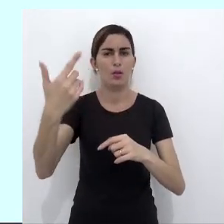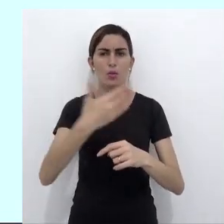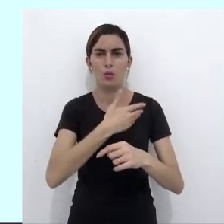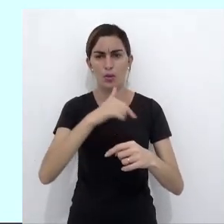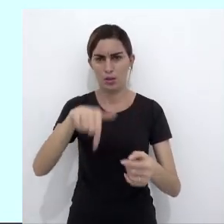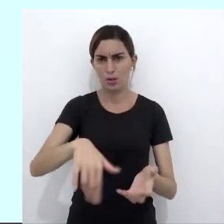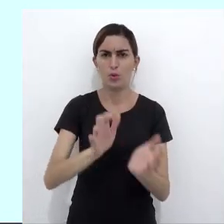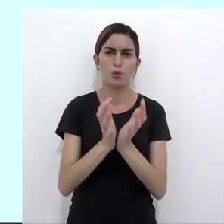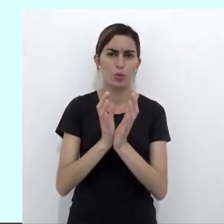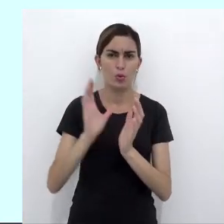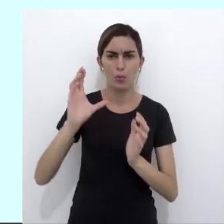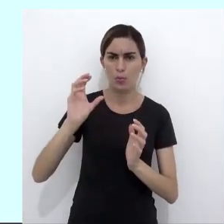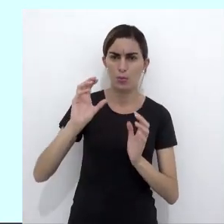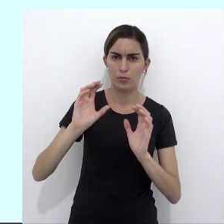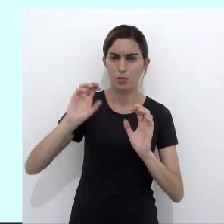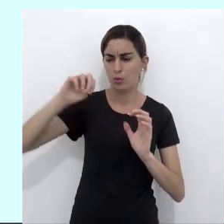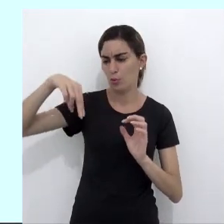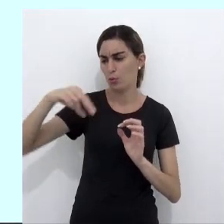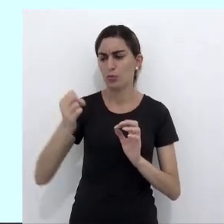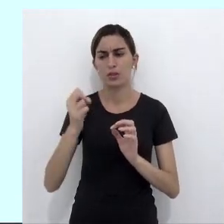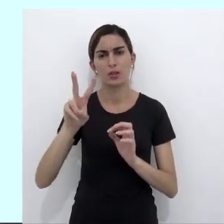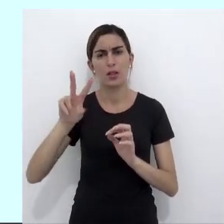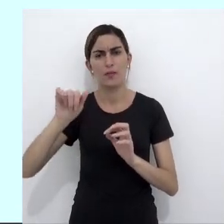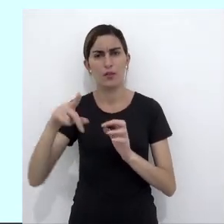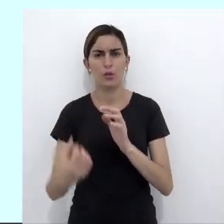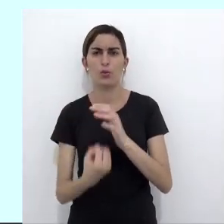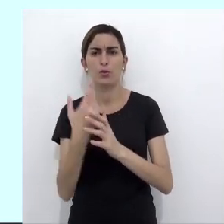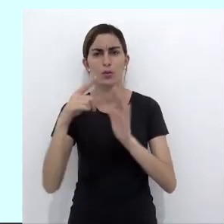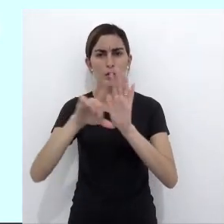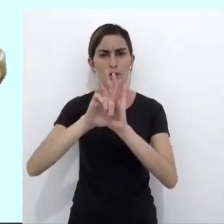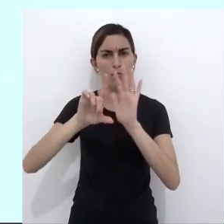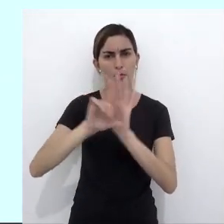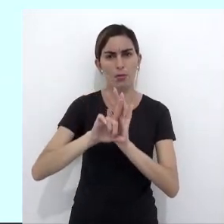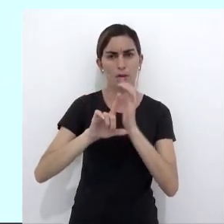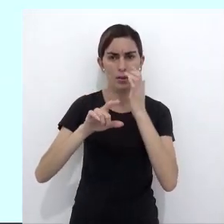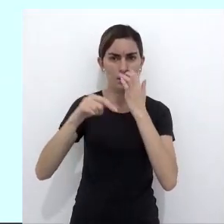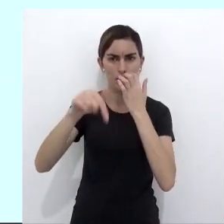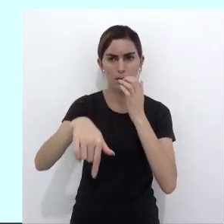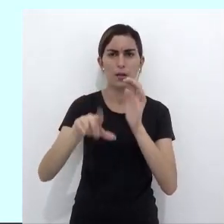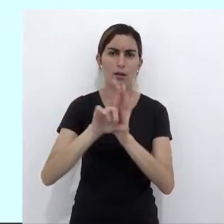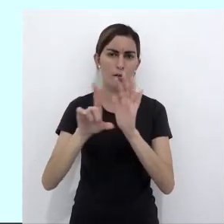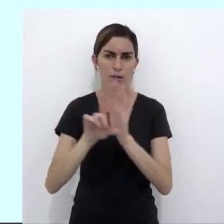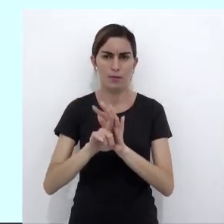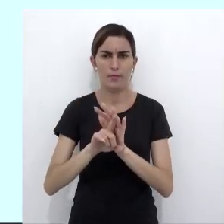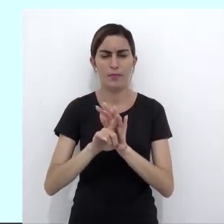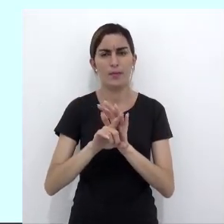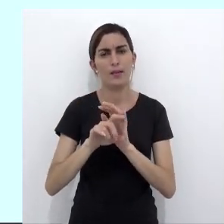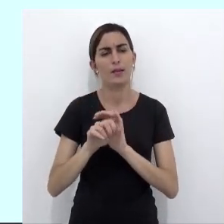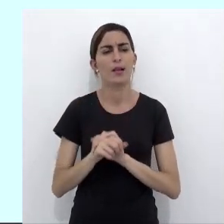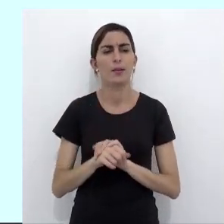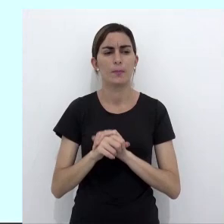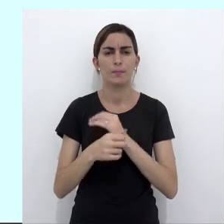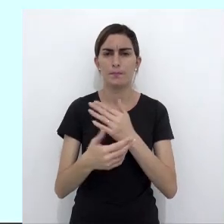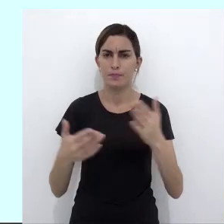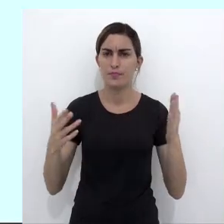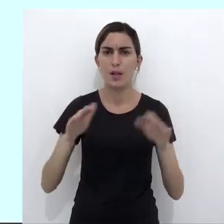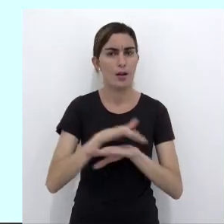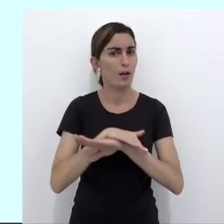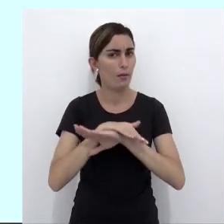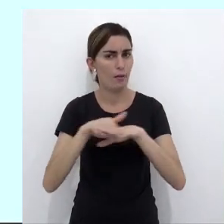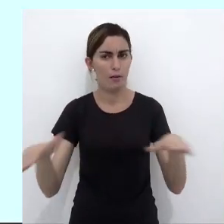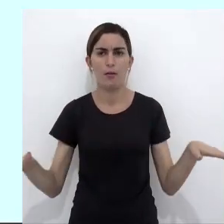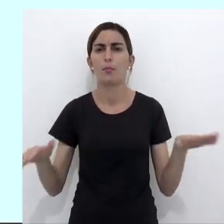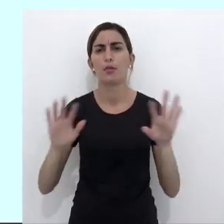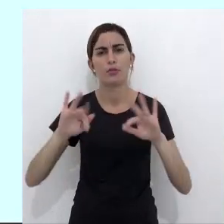conservador, ok? Ele criou uma lei, a chamada Lei Eusébio de Queiroz, pondo fim aqui